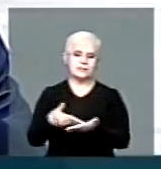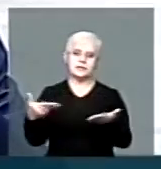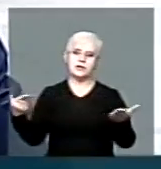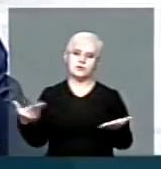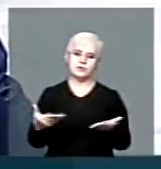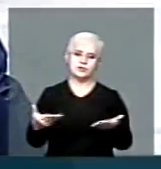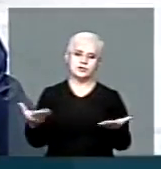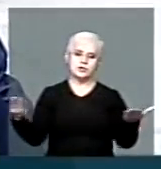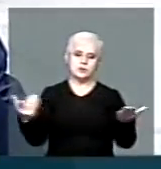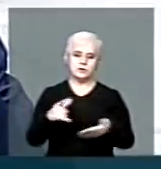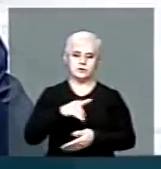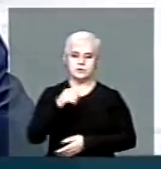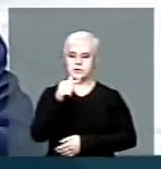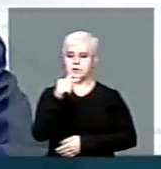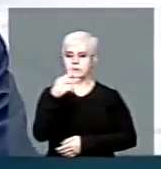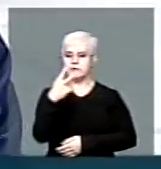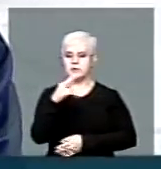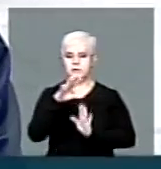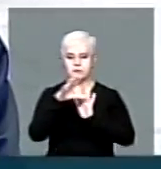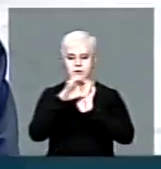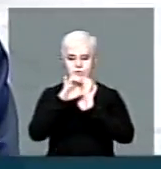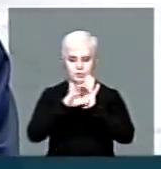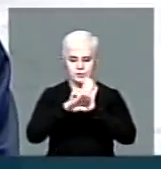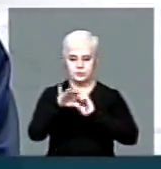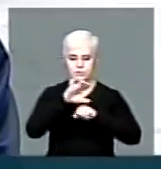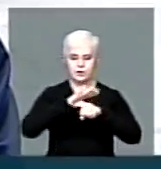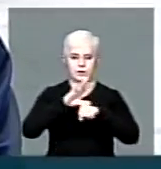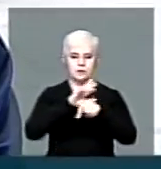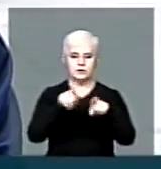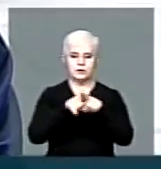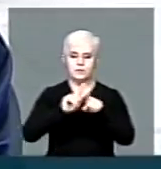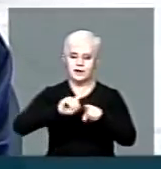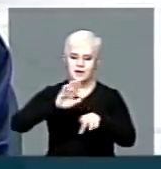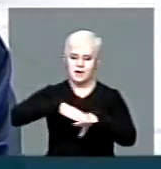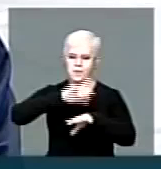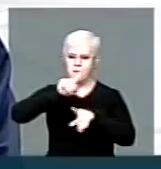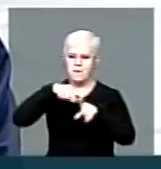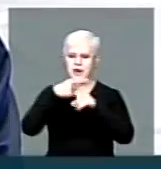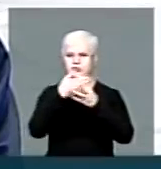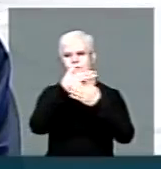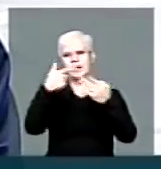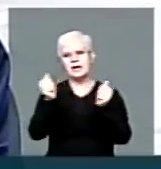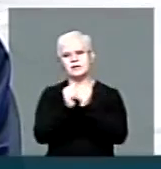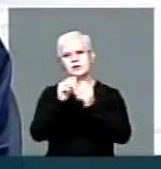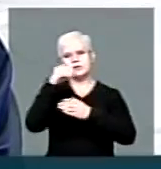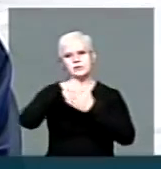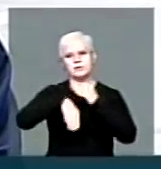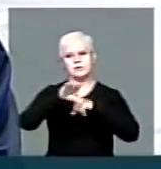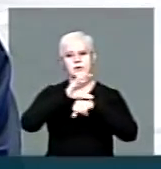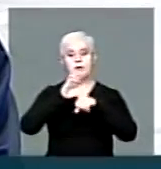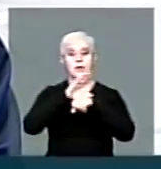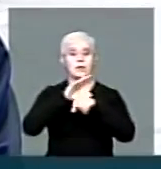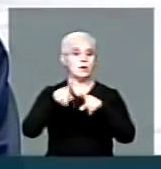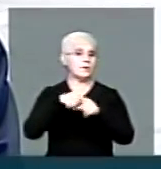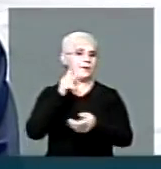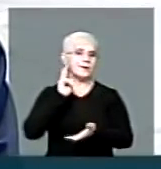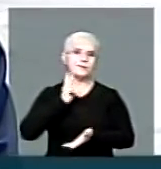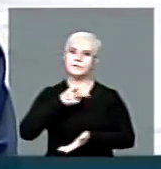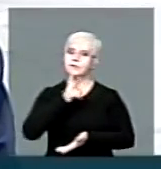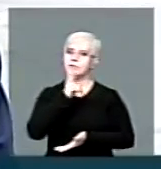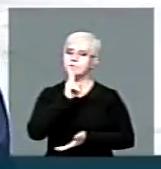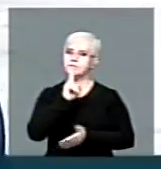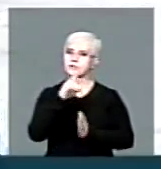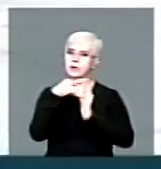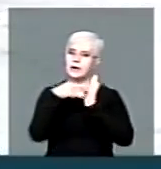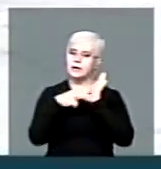hoje 72 emendas constitucionais, mas muitos dos dispositivos inseridos na Carta, esses dispositivos permanecem aí inaplicados